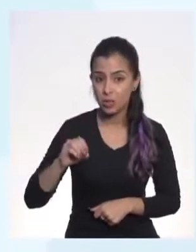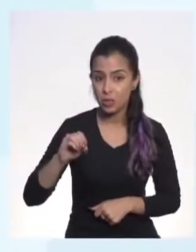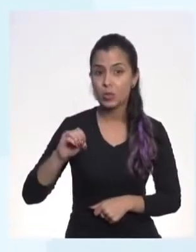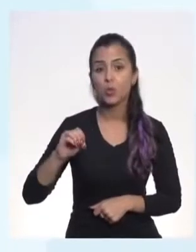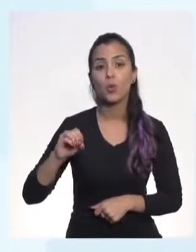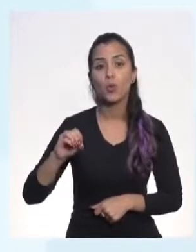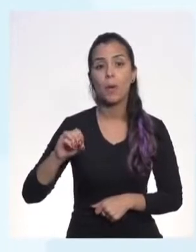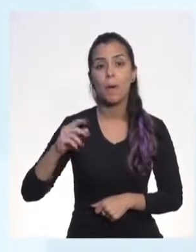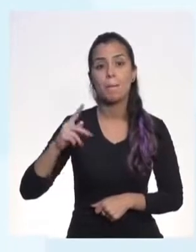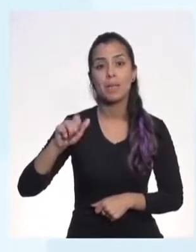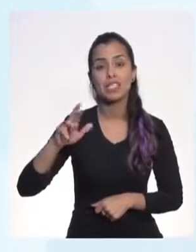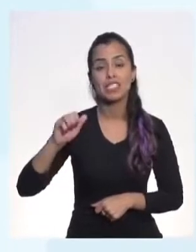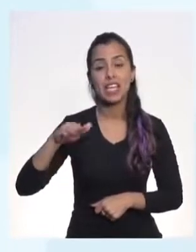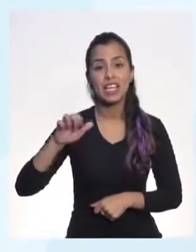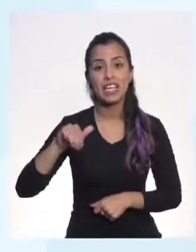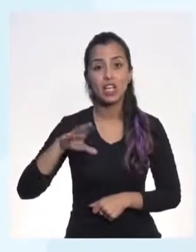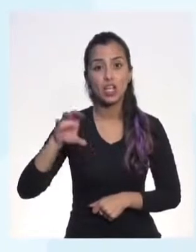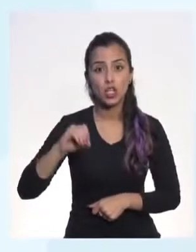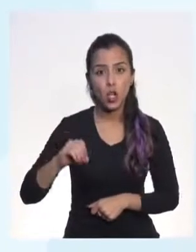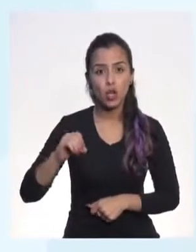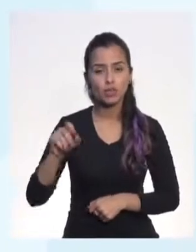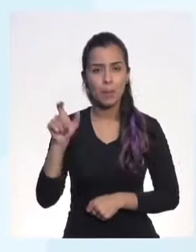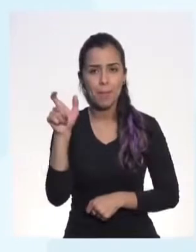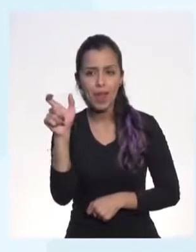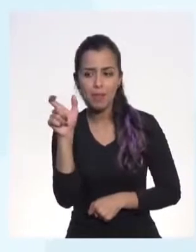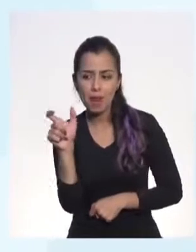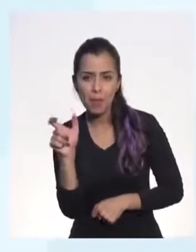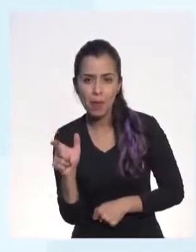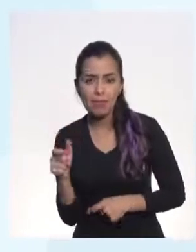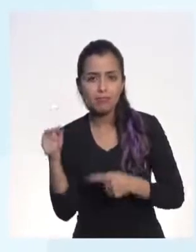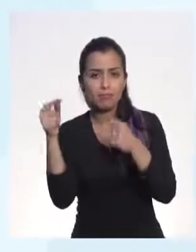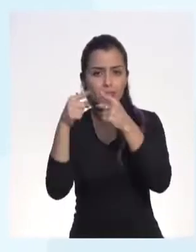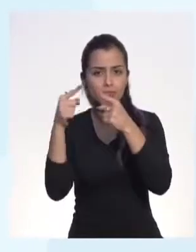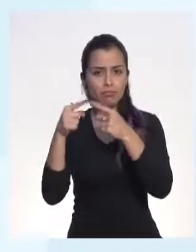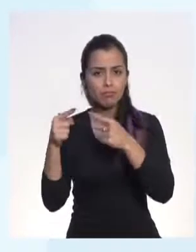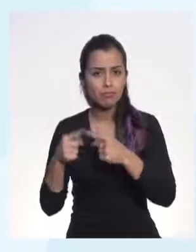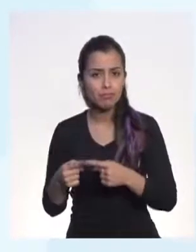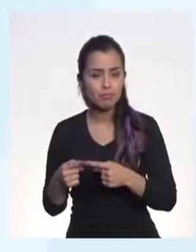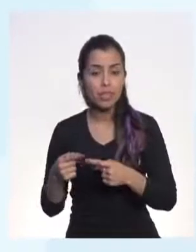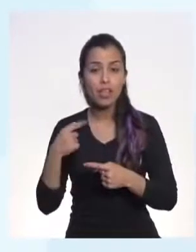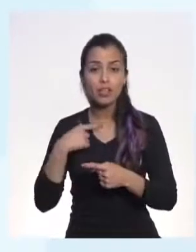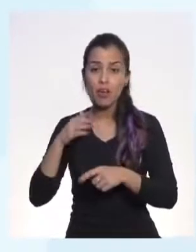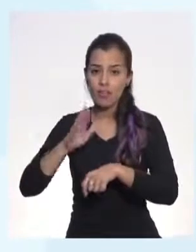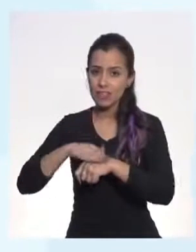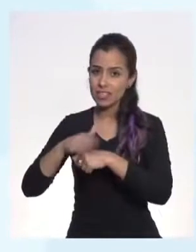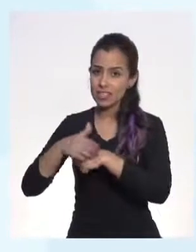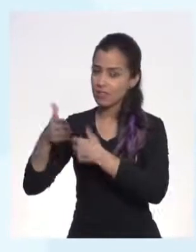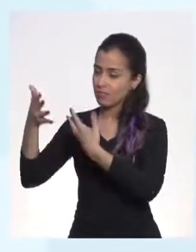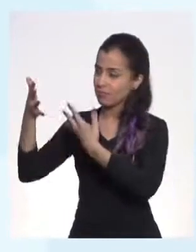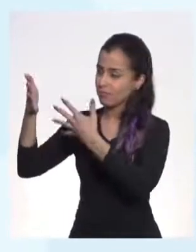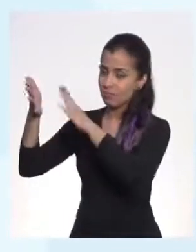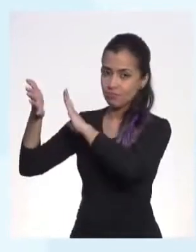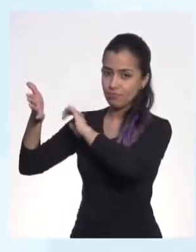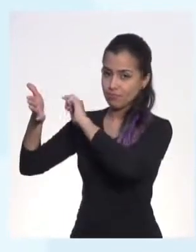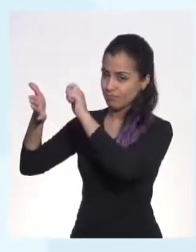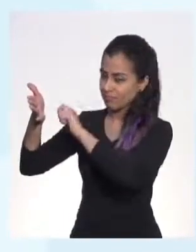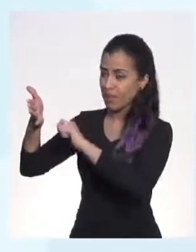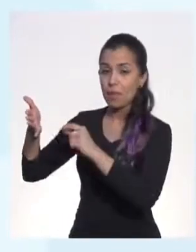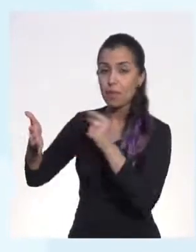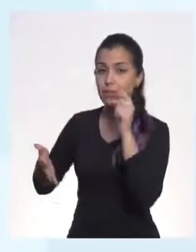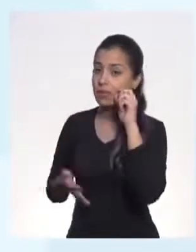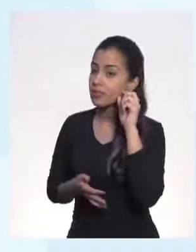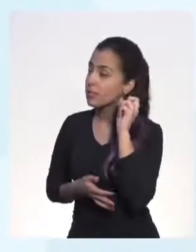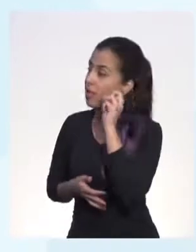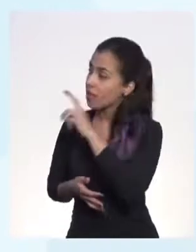fazendo aqui esse jogo Olha só eu já eu faço isso também na lousa para os alunos perceber o que que ele fez aí professora que